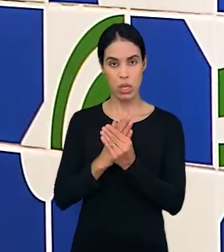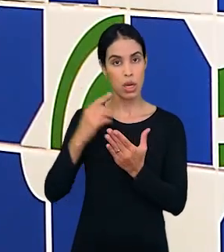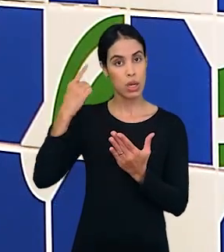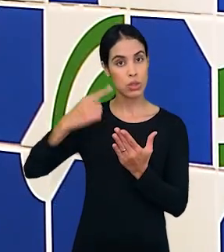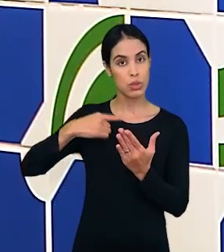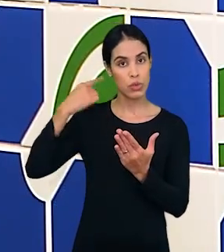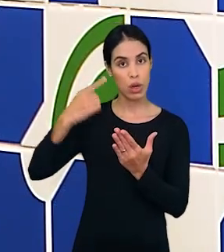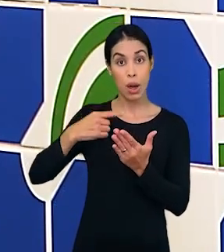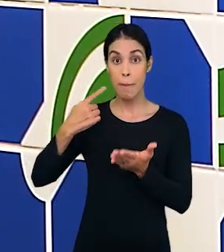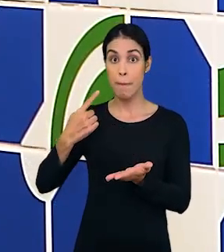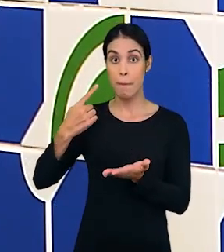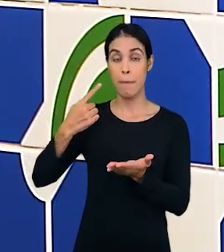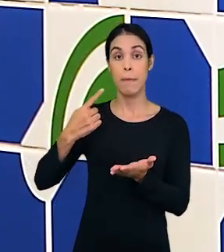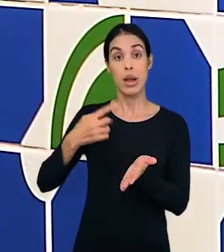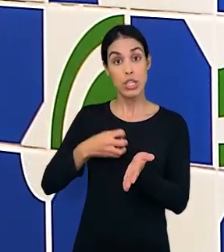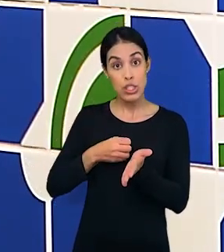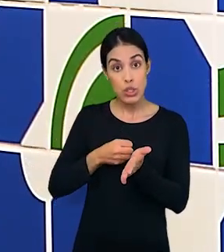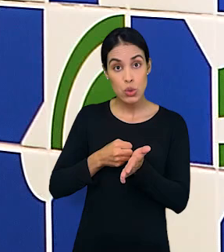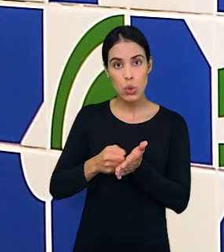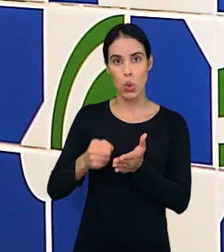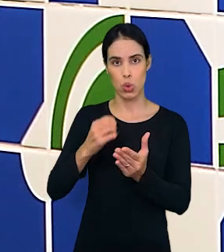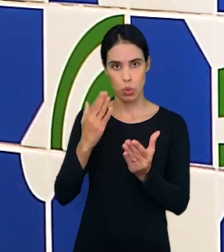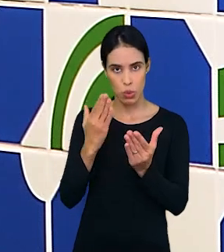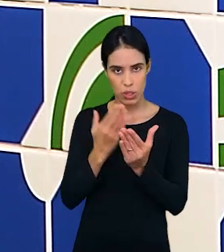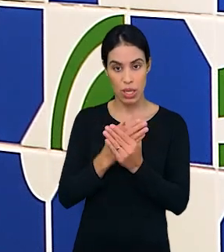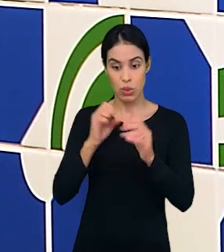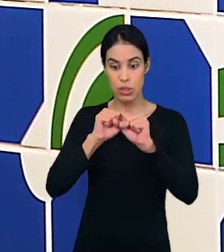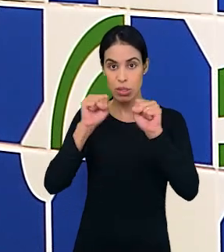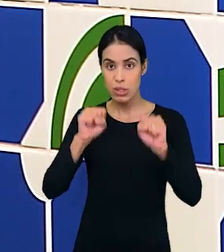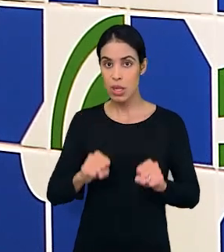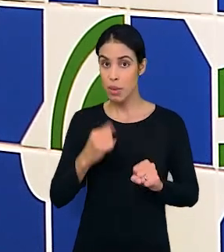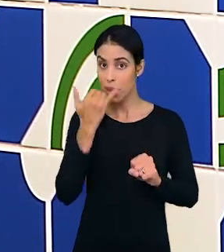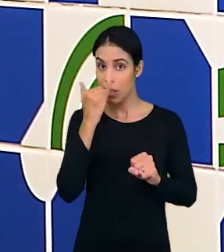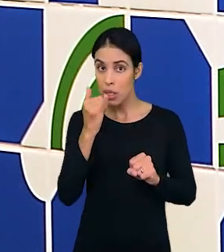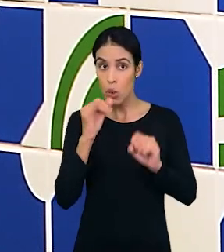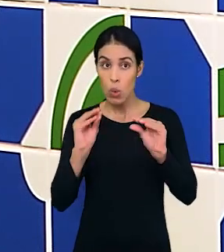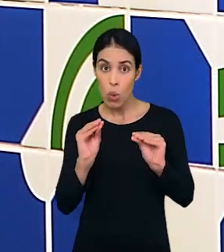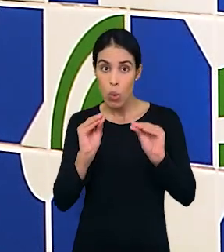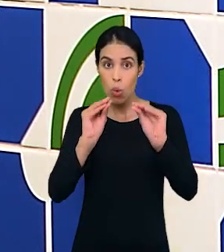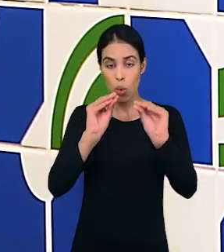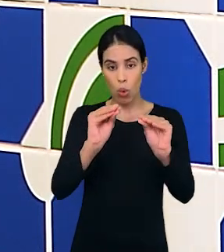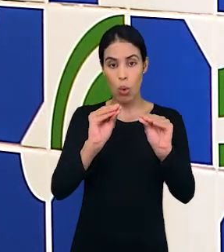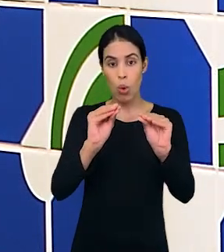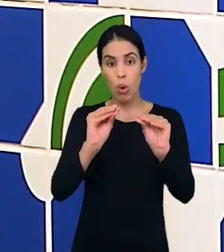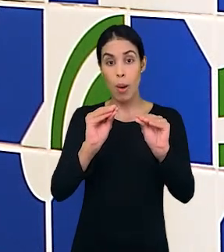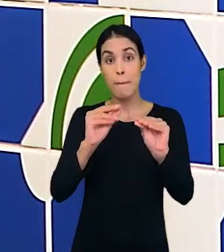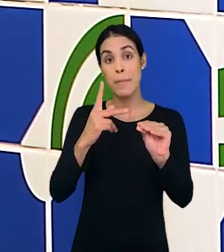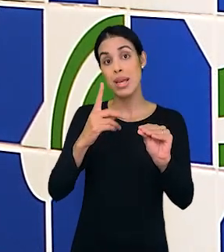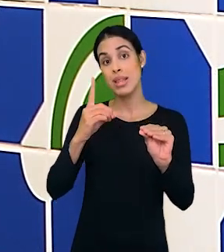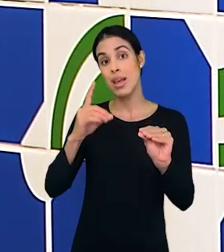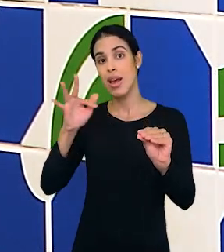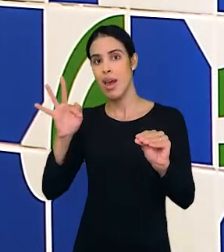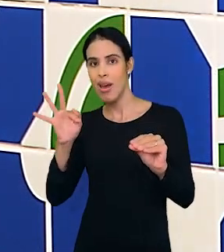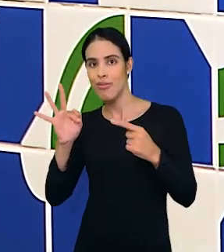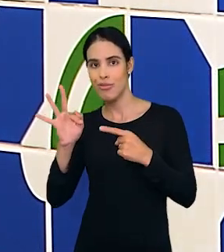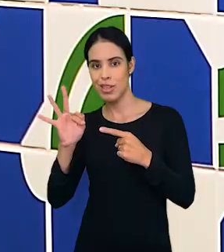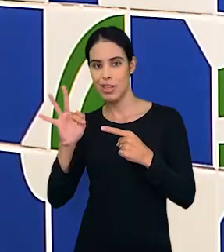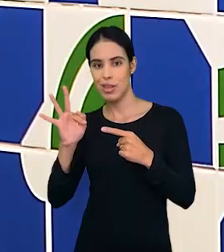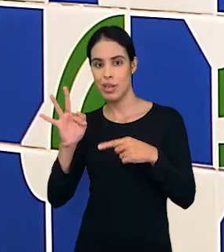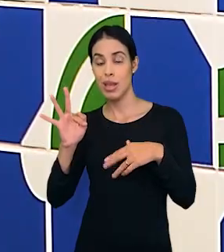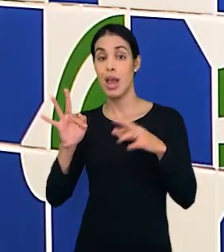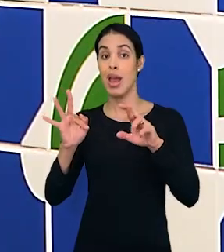que os advogados marcaram no processo judicial eletrônico o campo petição em PDF em vez